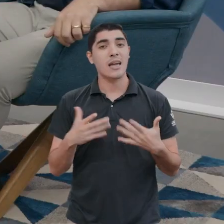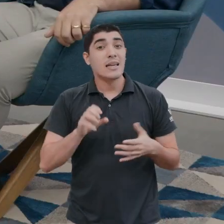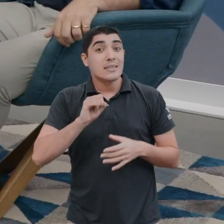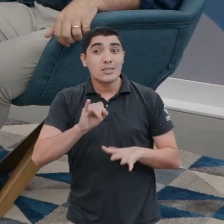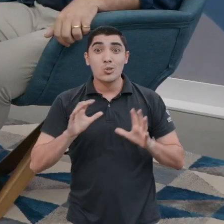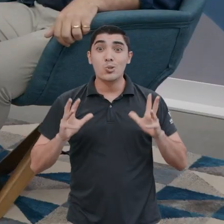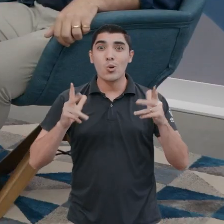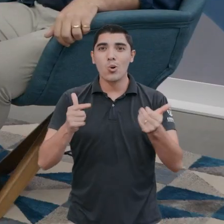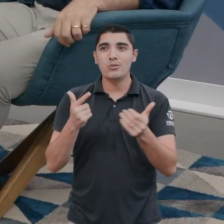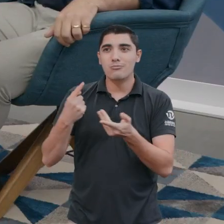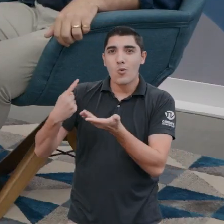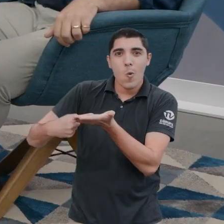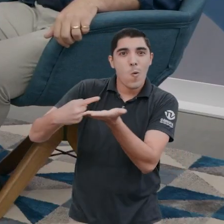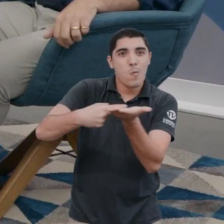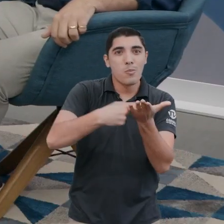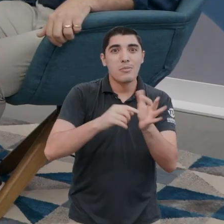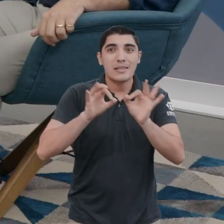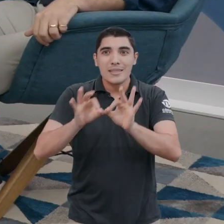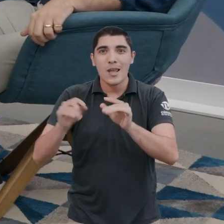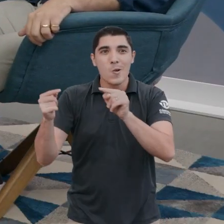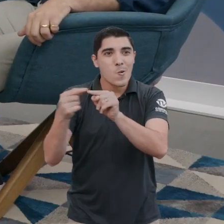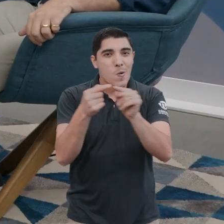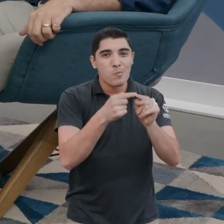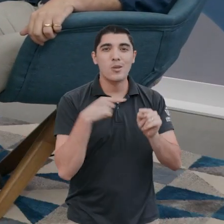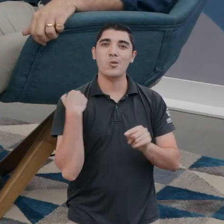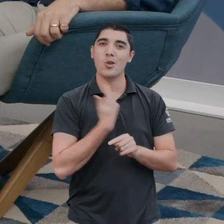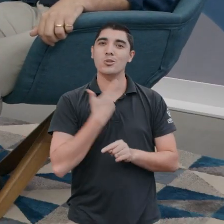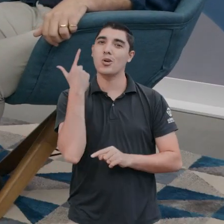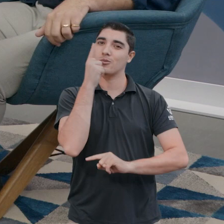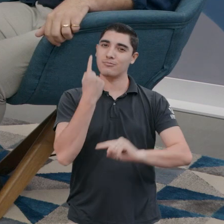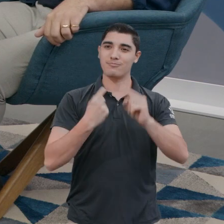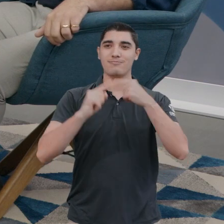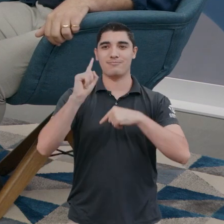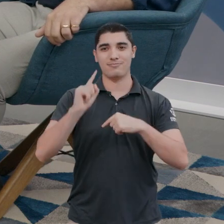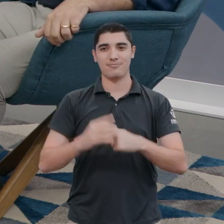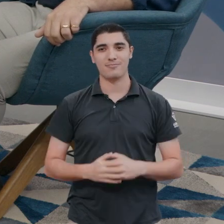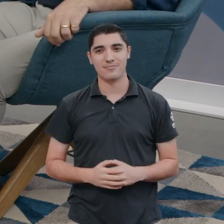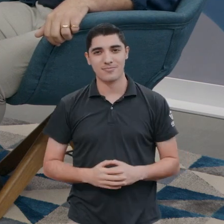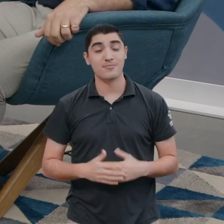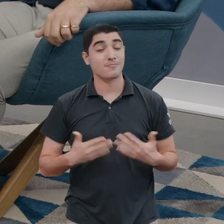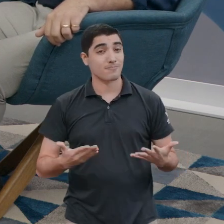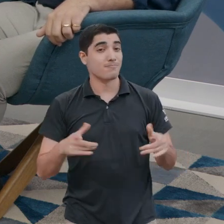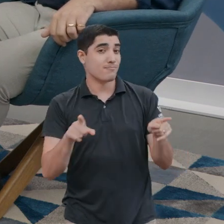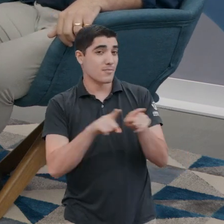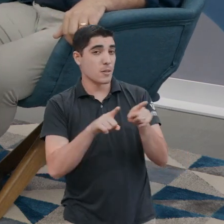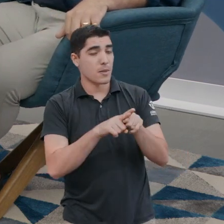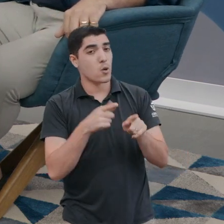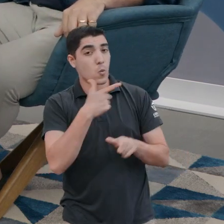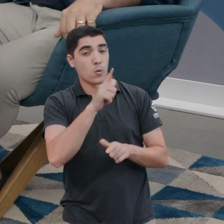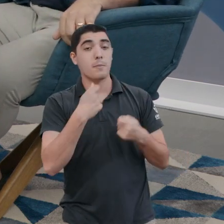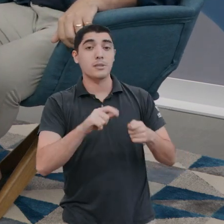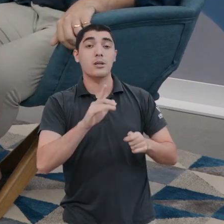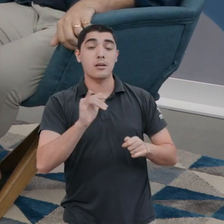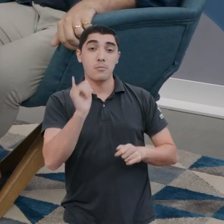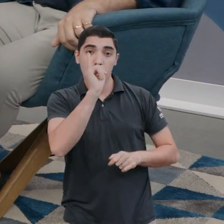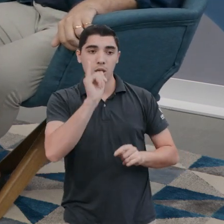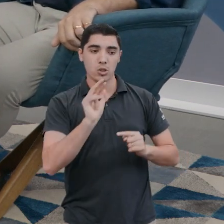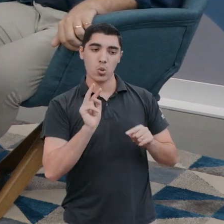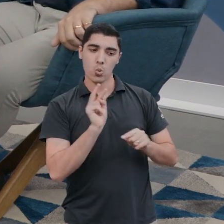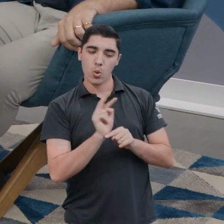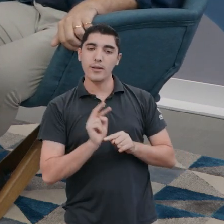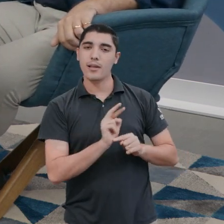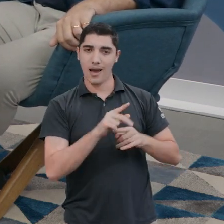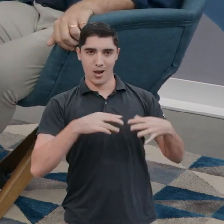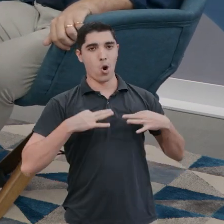a sua parte, né, com certeza nós vamos ter melhores índices, vamos evoluir nesse sentido. Com certeza. Outro ponto é também o cuidado com a